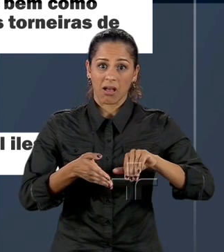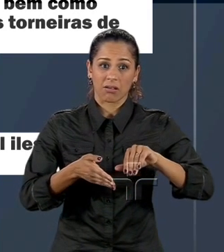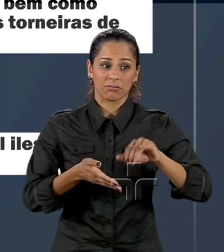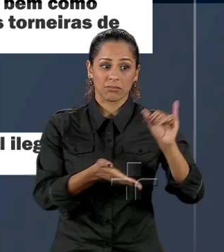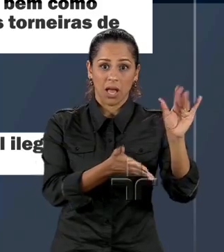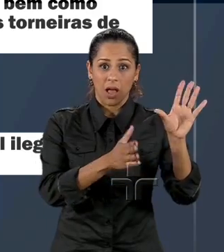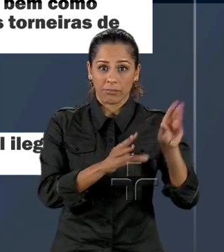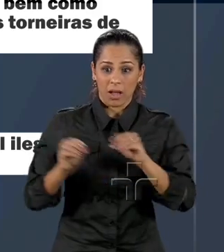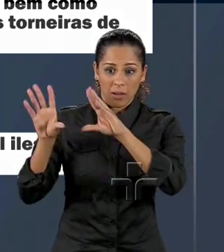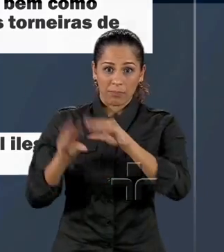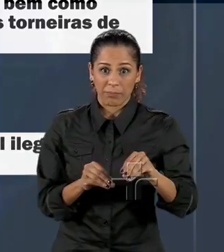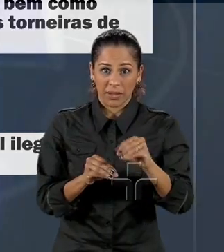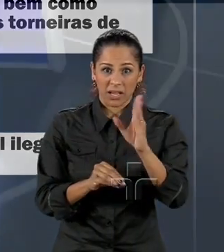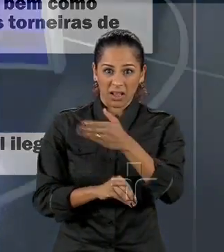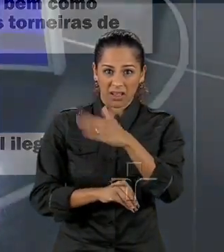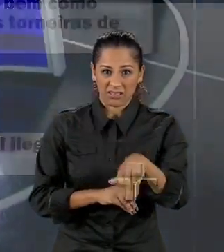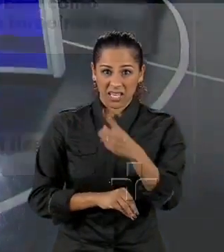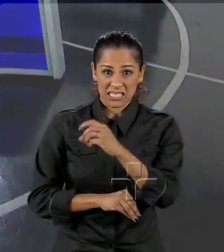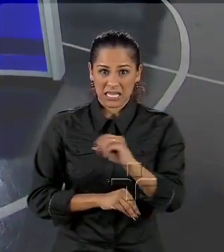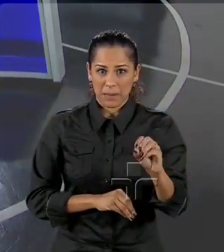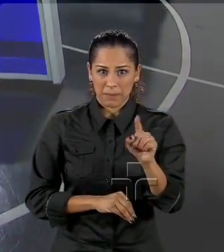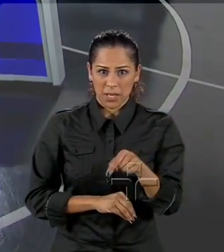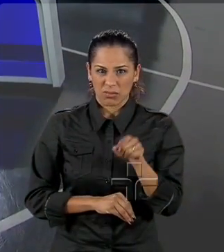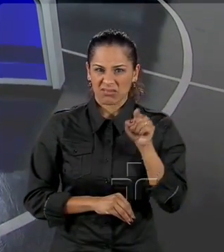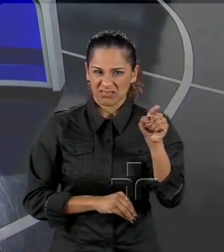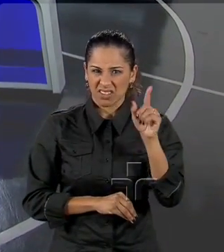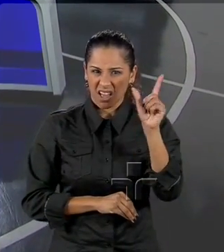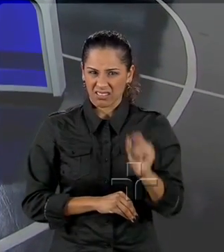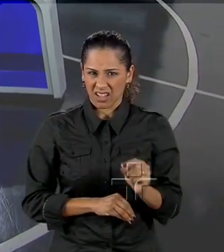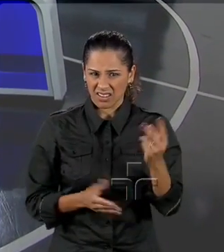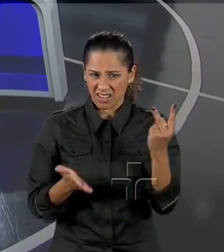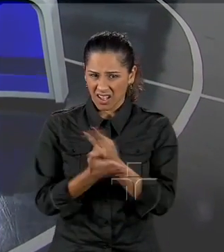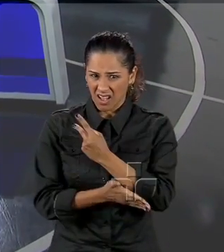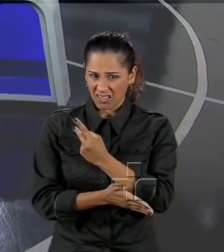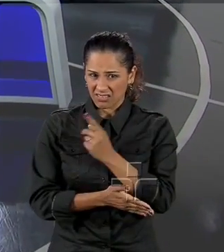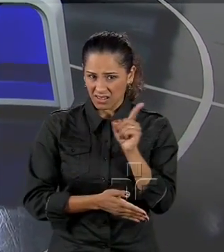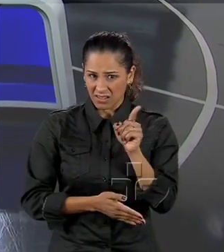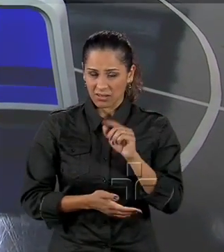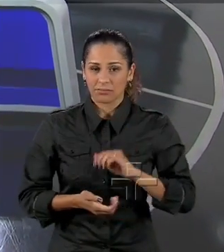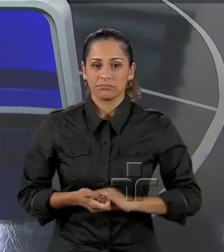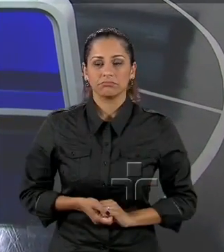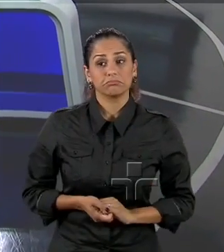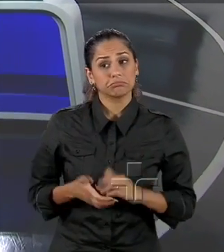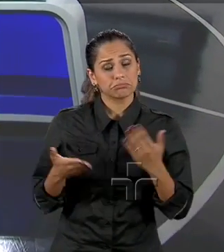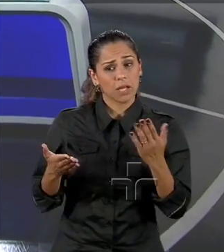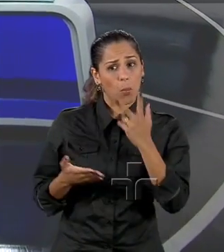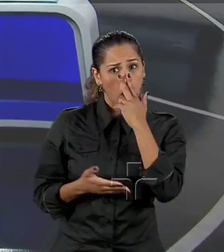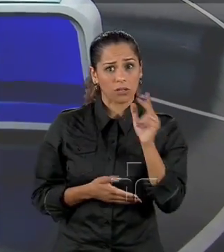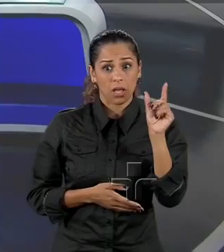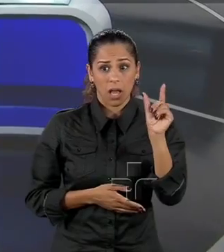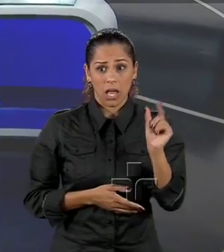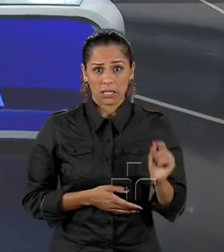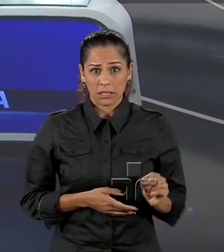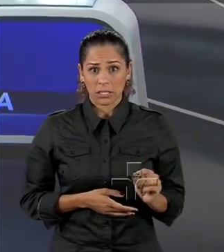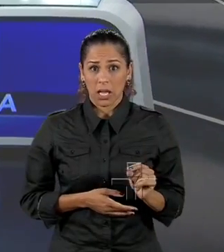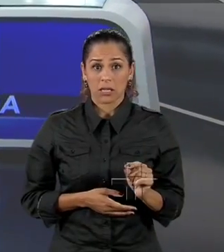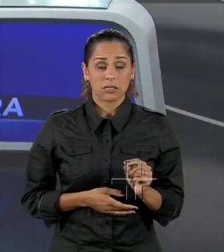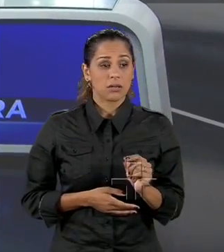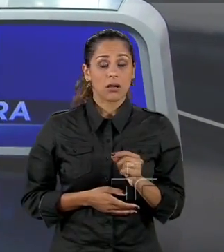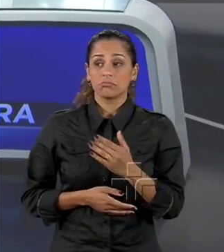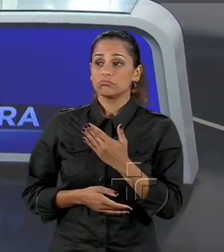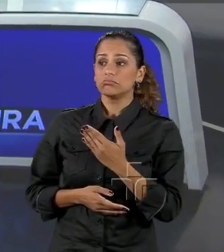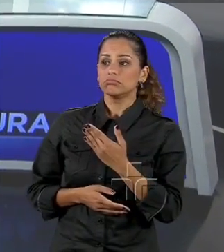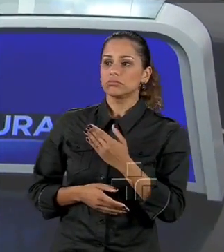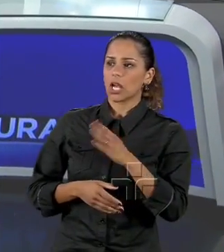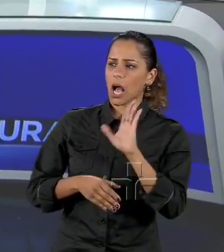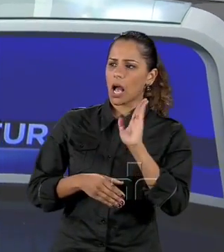isso? Cortella. Eu acho que a Itália, ela exportou gente para o mundo todo. A minha família, por exemplo, uma parte dela foi